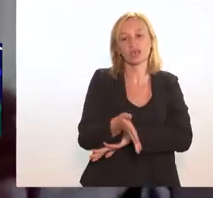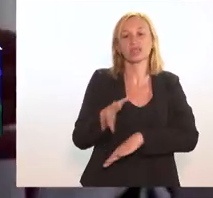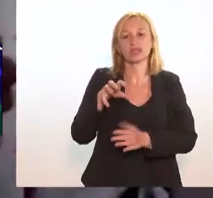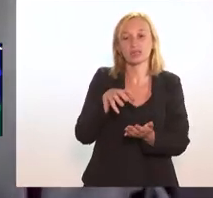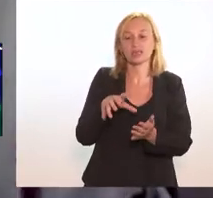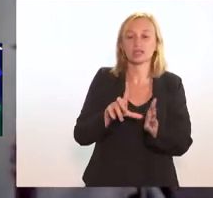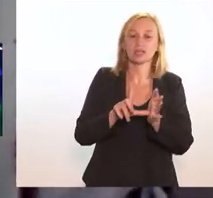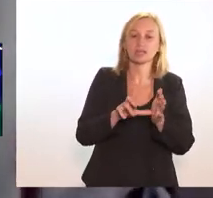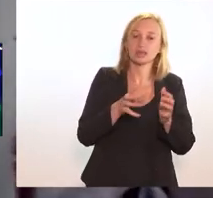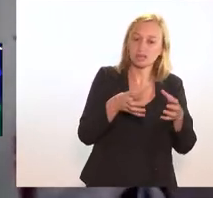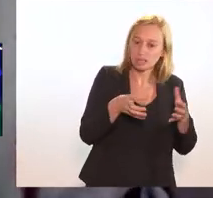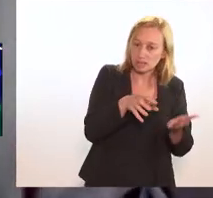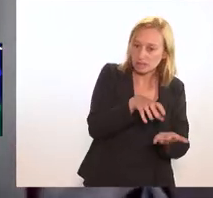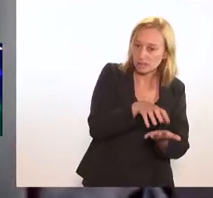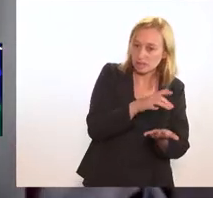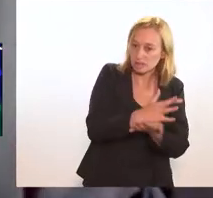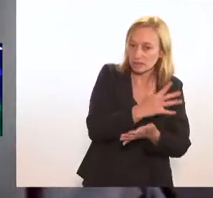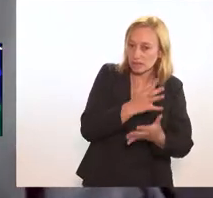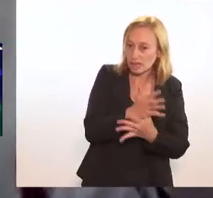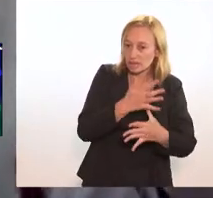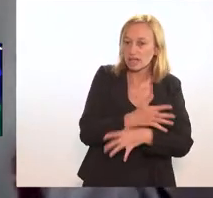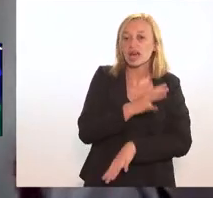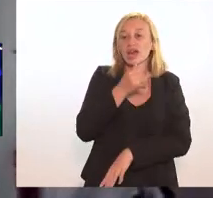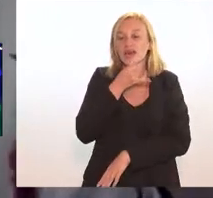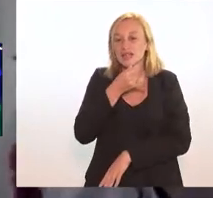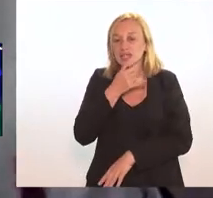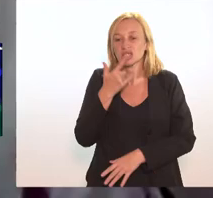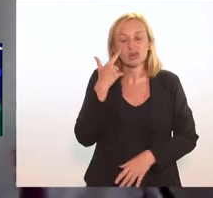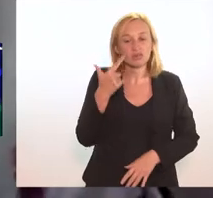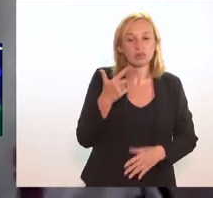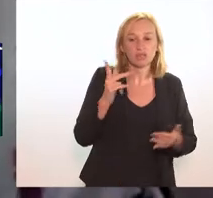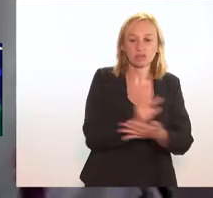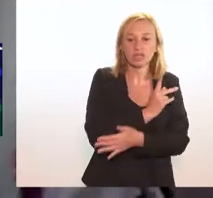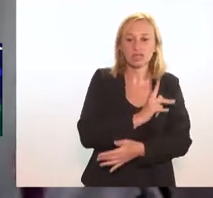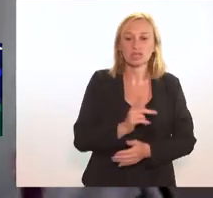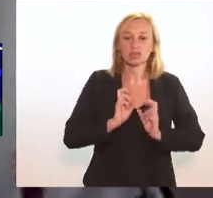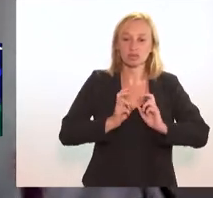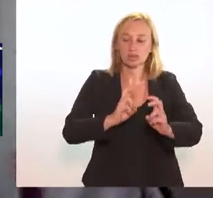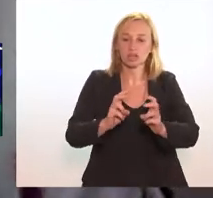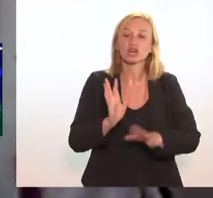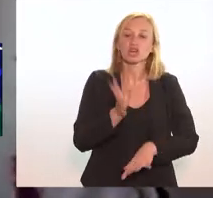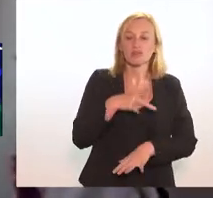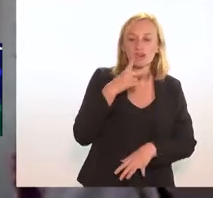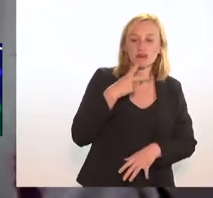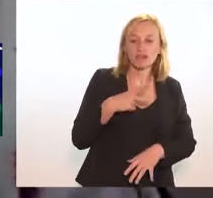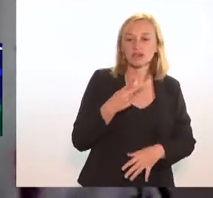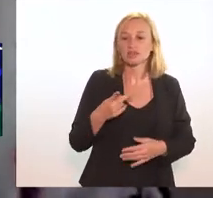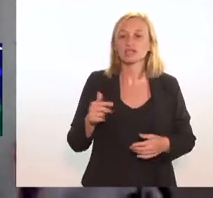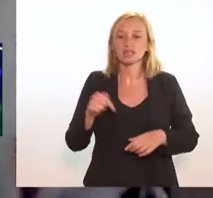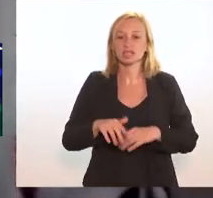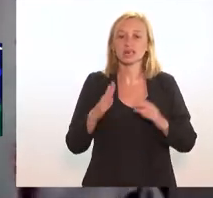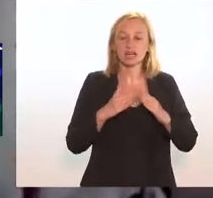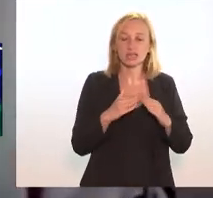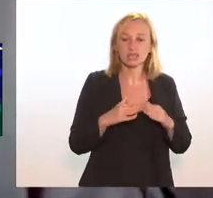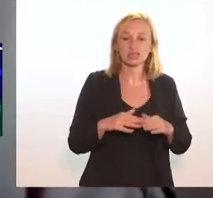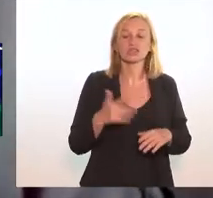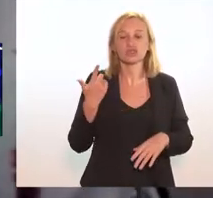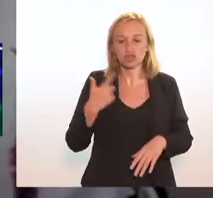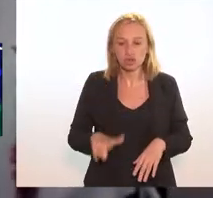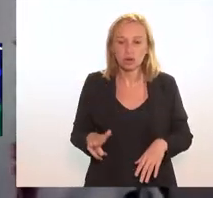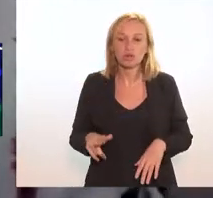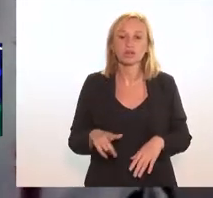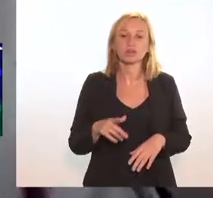o que vem acontecendo em relação à questão da Supervia, que eu já coloquei isso várias vezes aqui na casa, mais uma vez estou